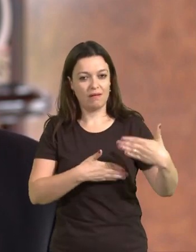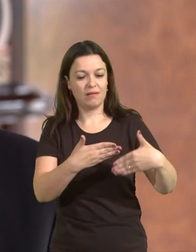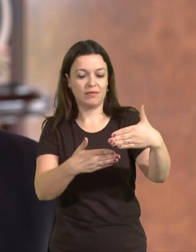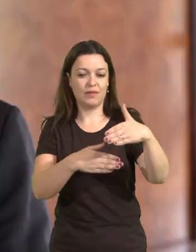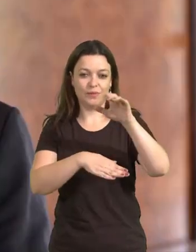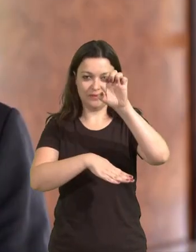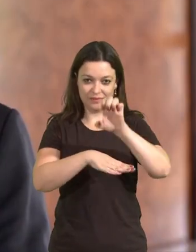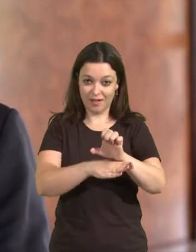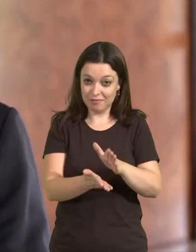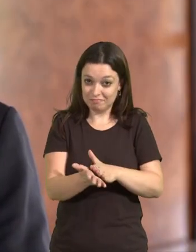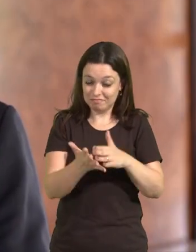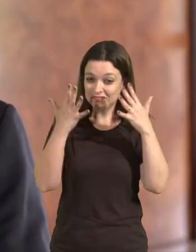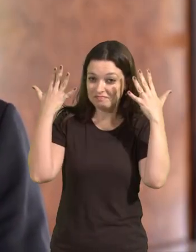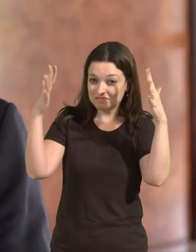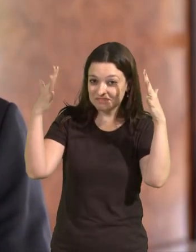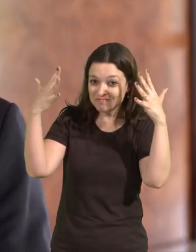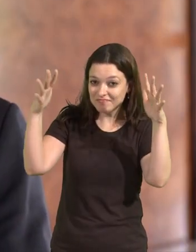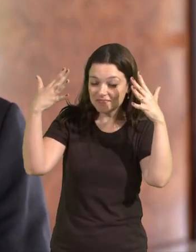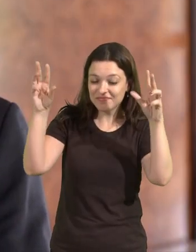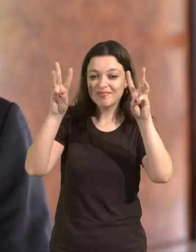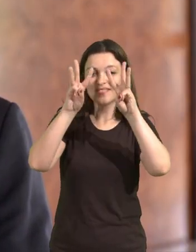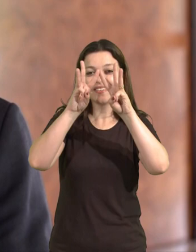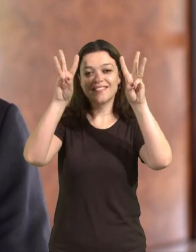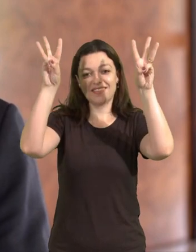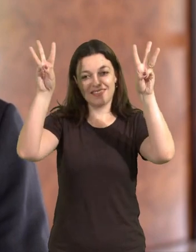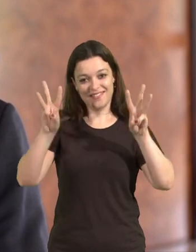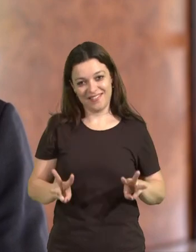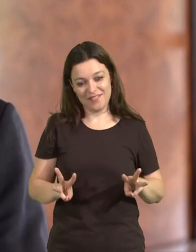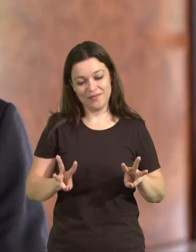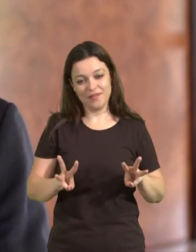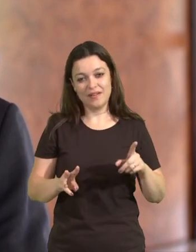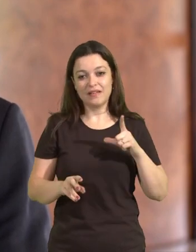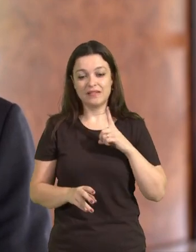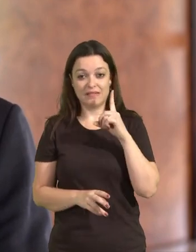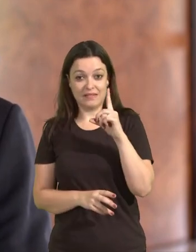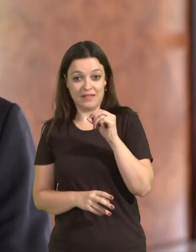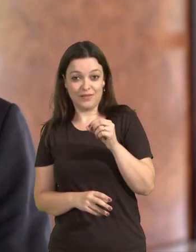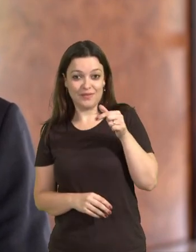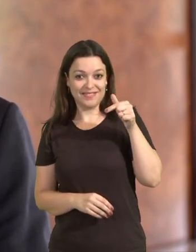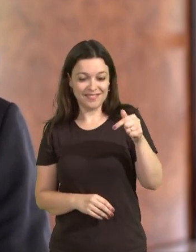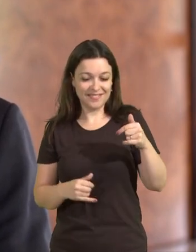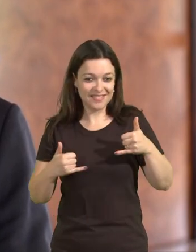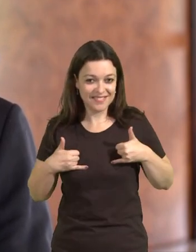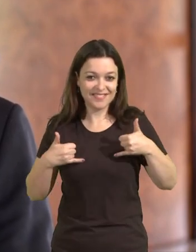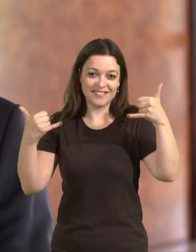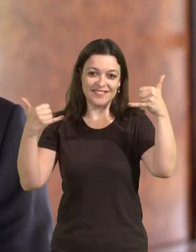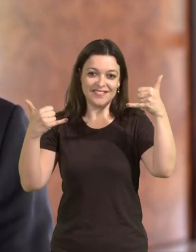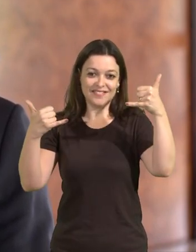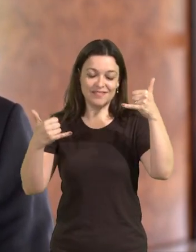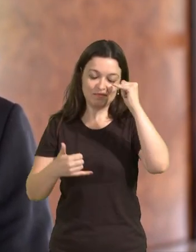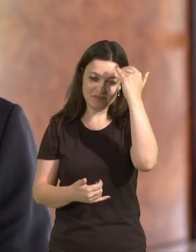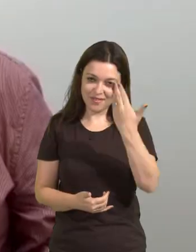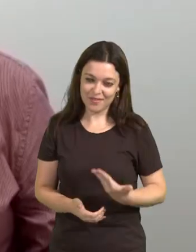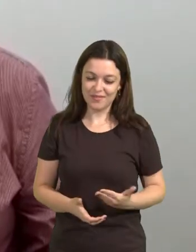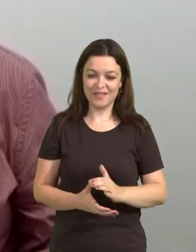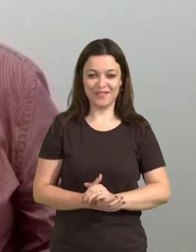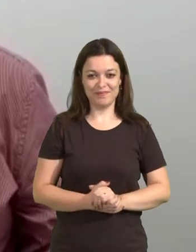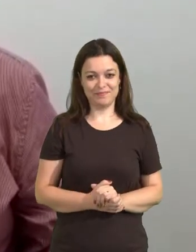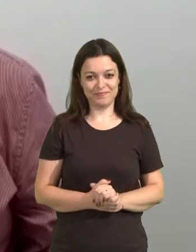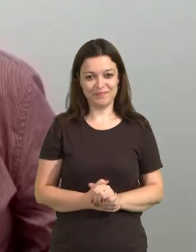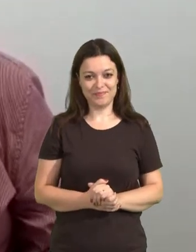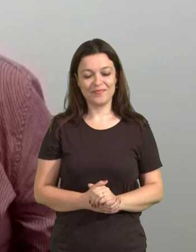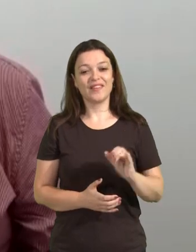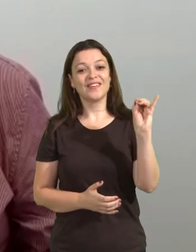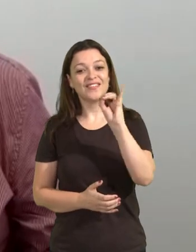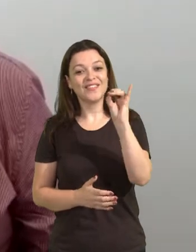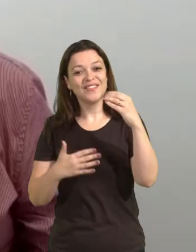nosso estado. Parabéns, Universidade Federal do Paraná, pelos seus 107 anos. Uma honra. Olá,